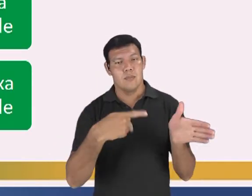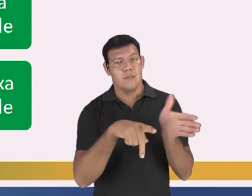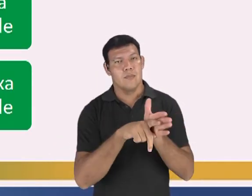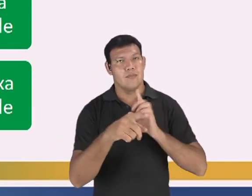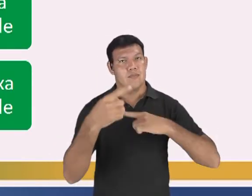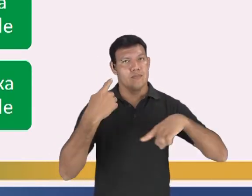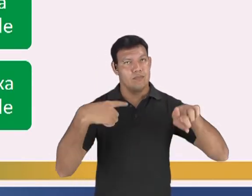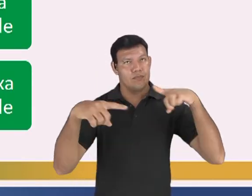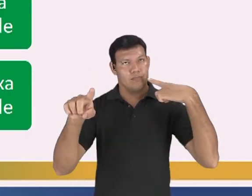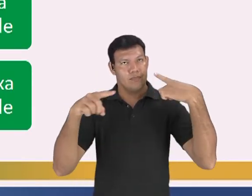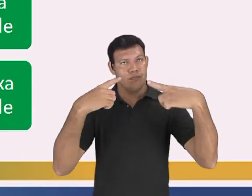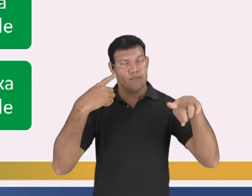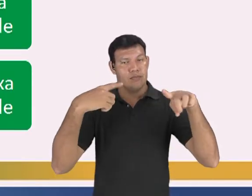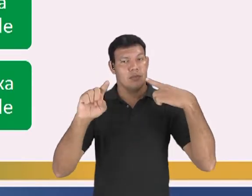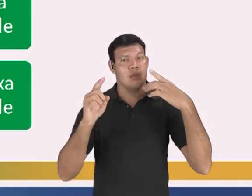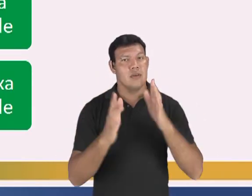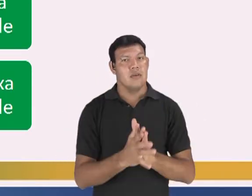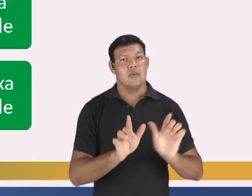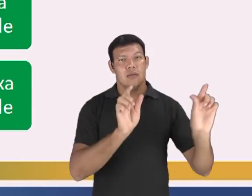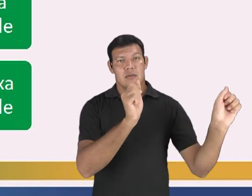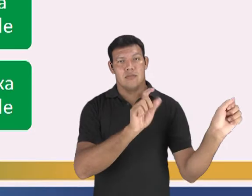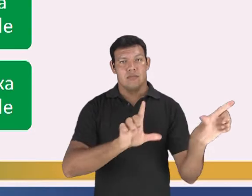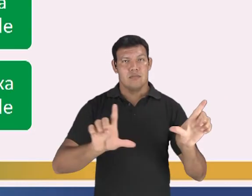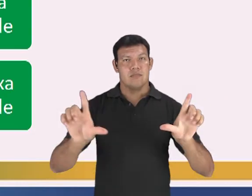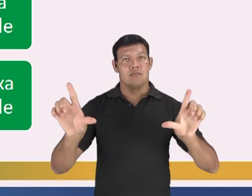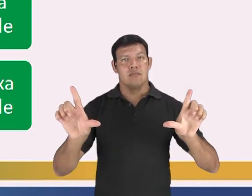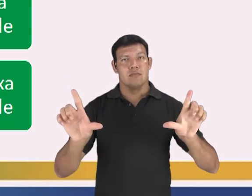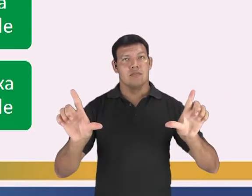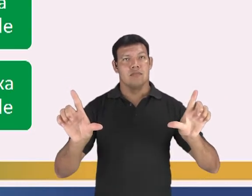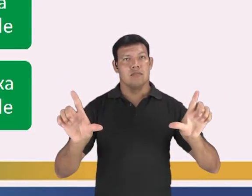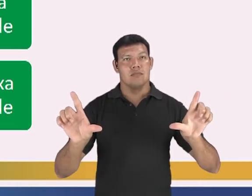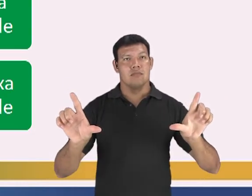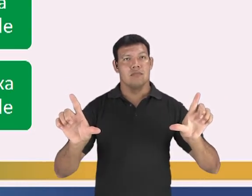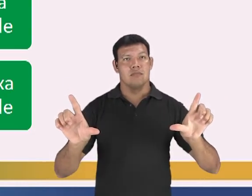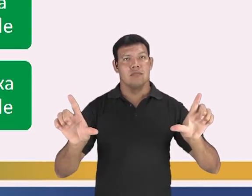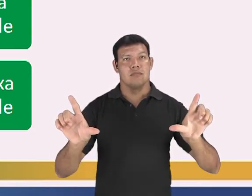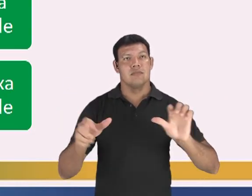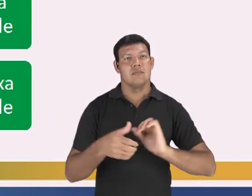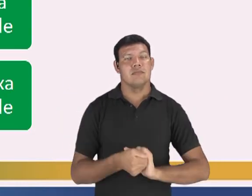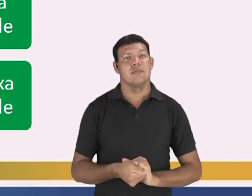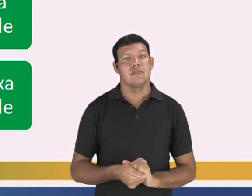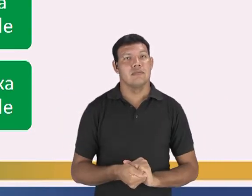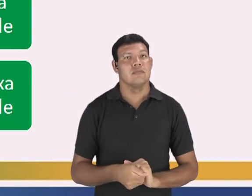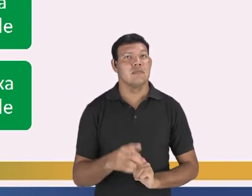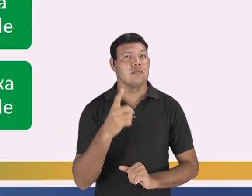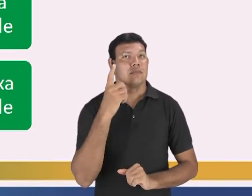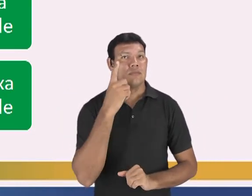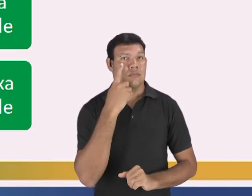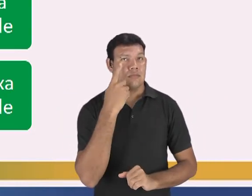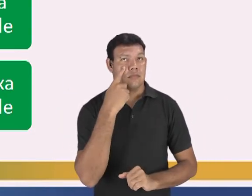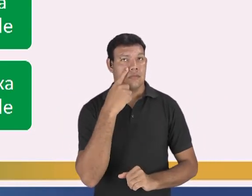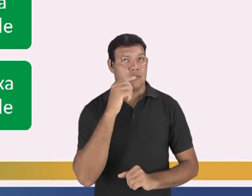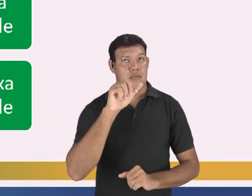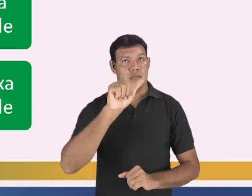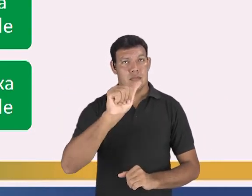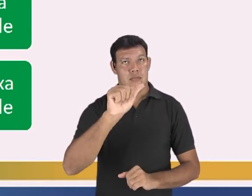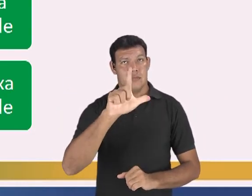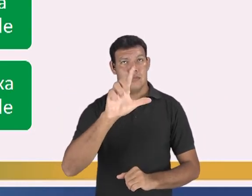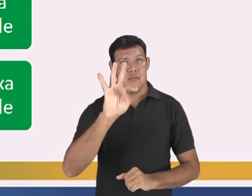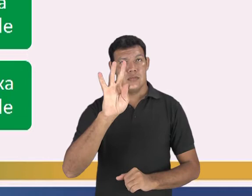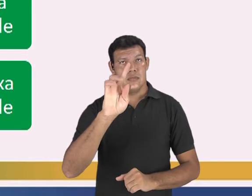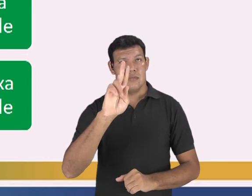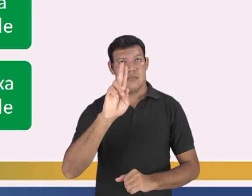Vamos observar agora nesse quadrinho que eu trago para vocês, para a gente definir bem a altura e